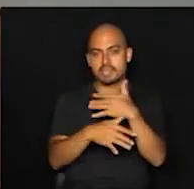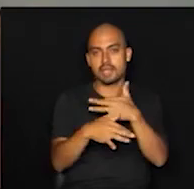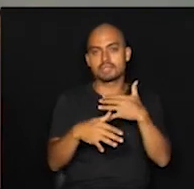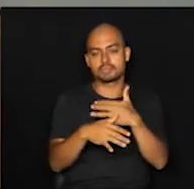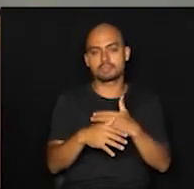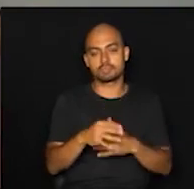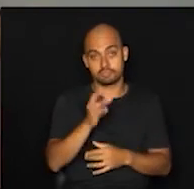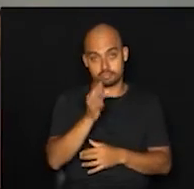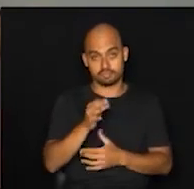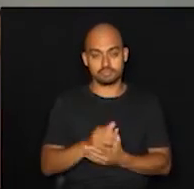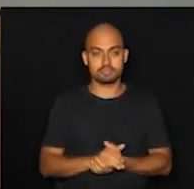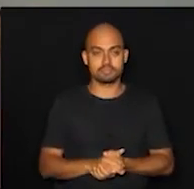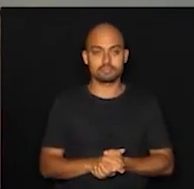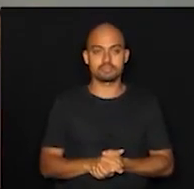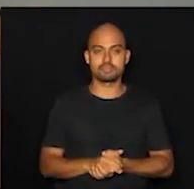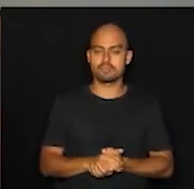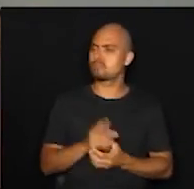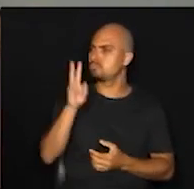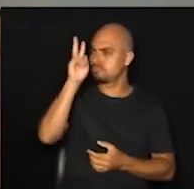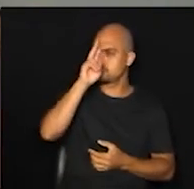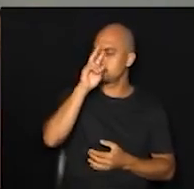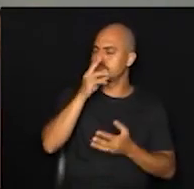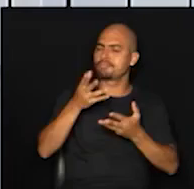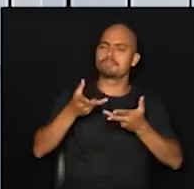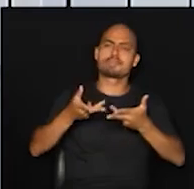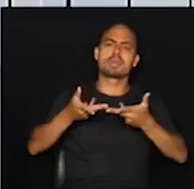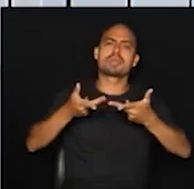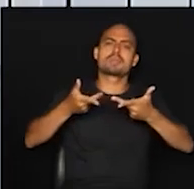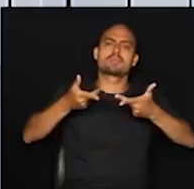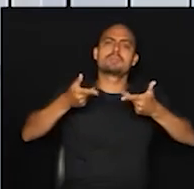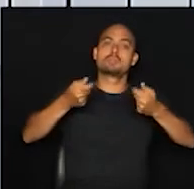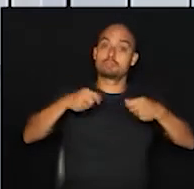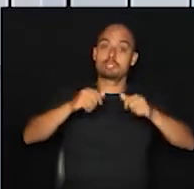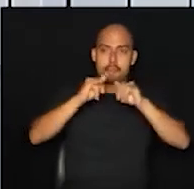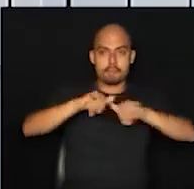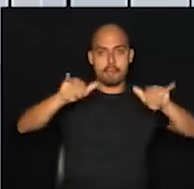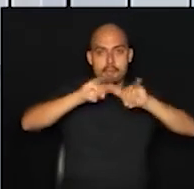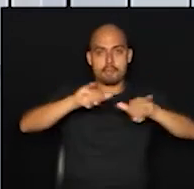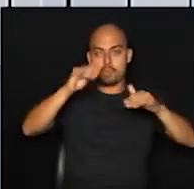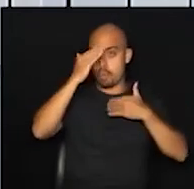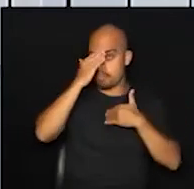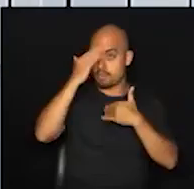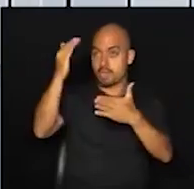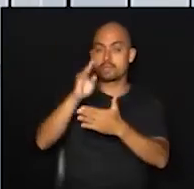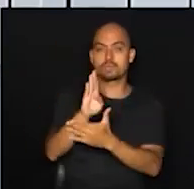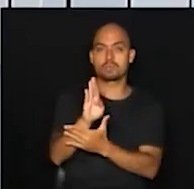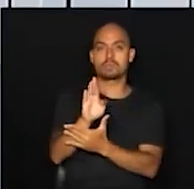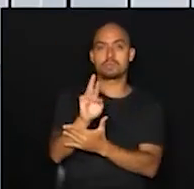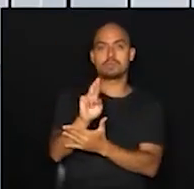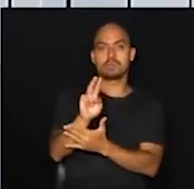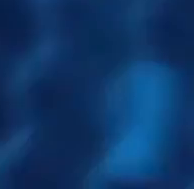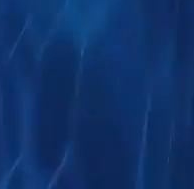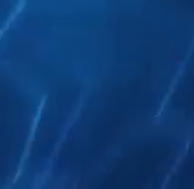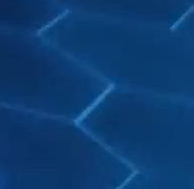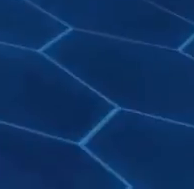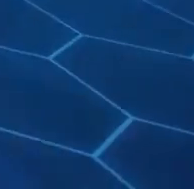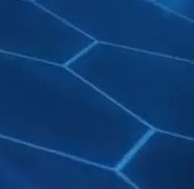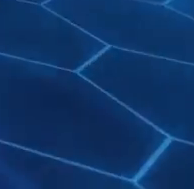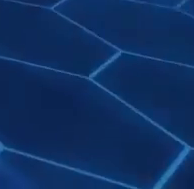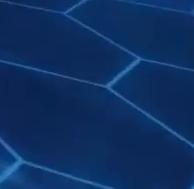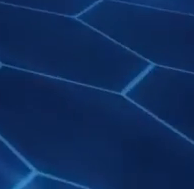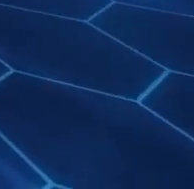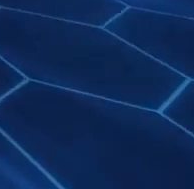gente vai estar aí. Uma história riquíssima e que tem que ser divulgada. Então, muito obrigado ao Bruno Antunes de Cerqueira.